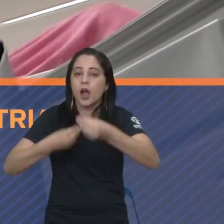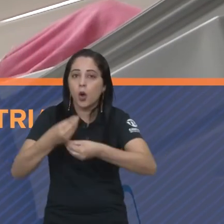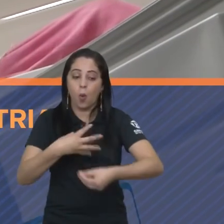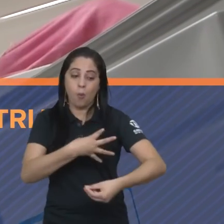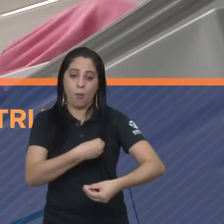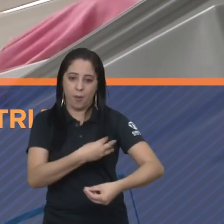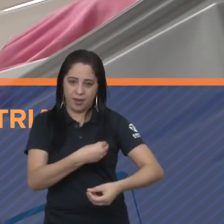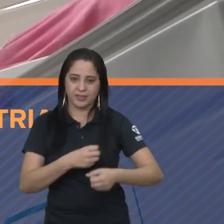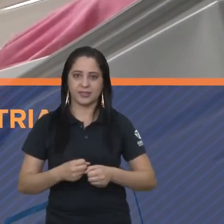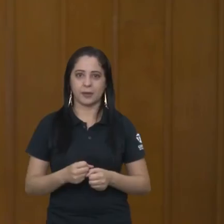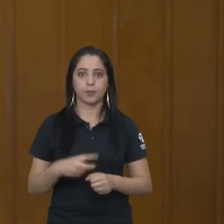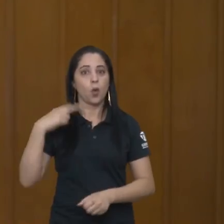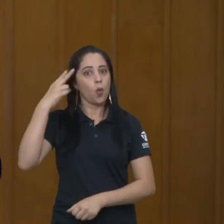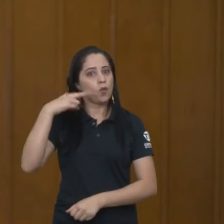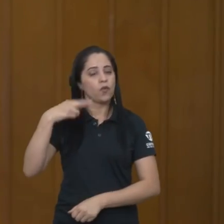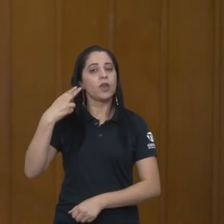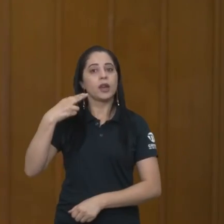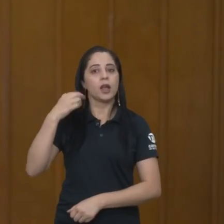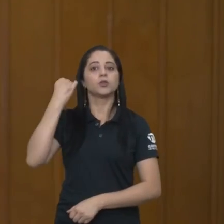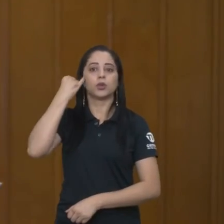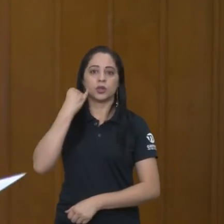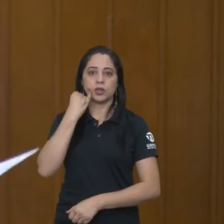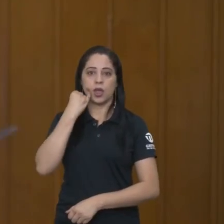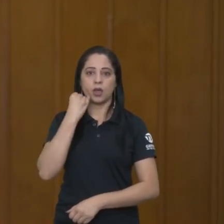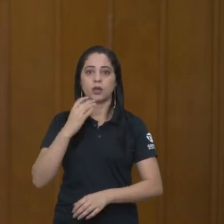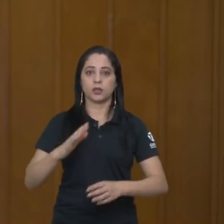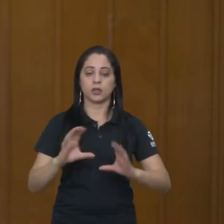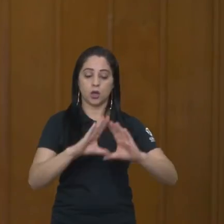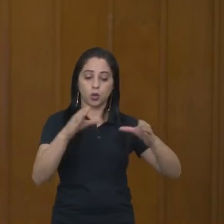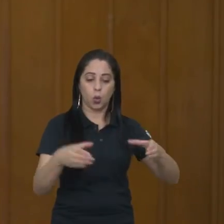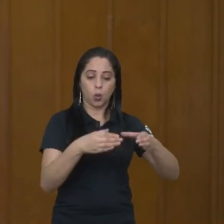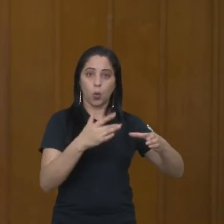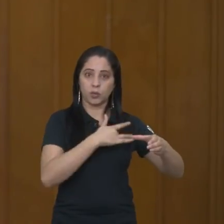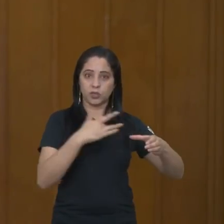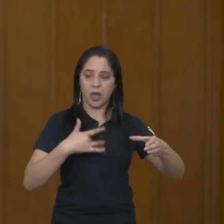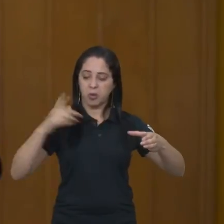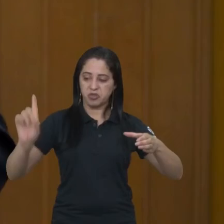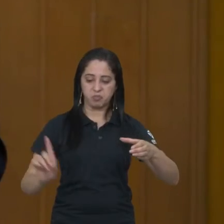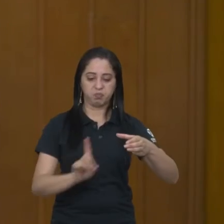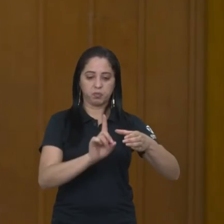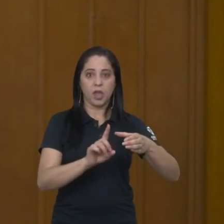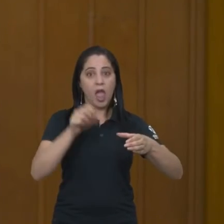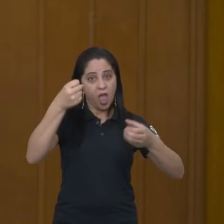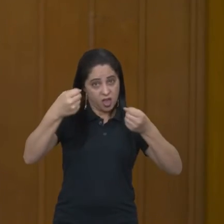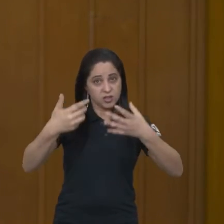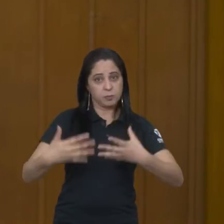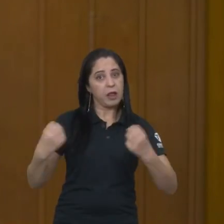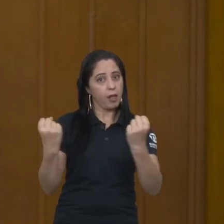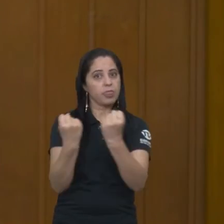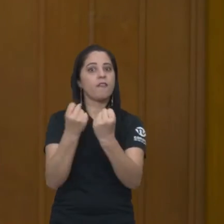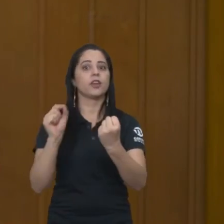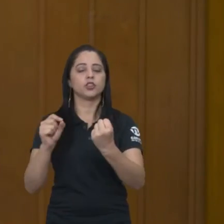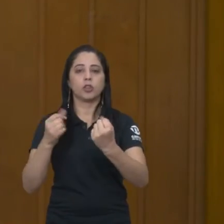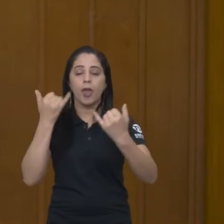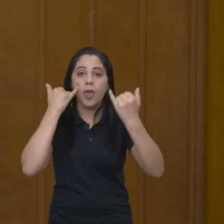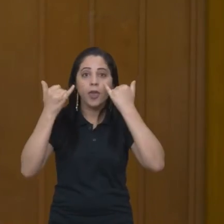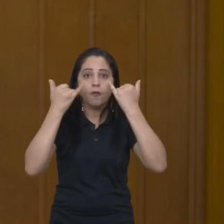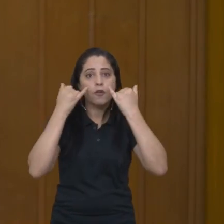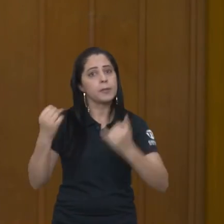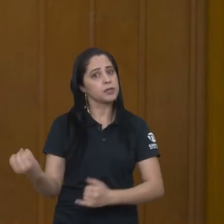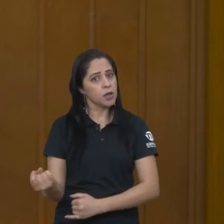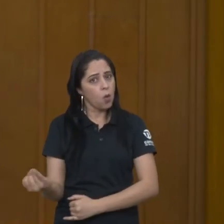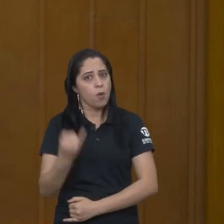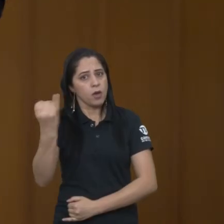gestantes e lactantes. O vereador Zé Luiz, membro da Comissão de Saúde da Câmara, defende que a informação é a